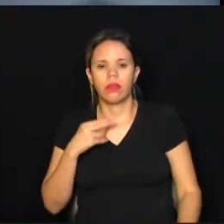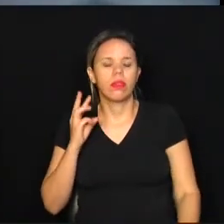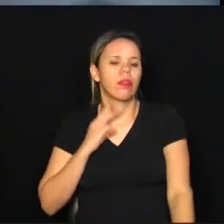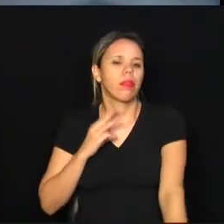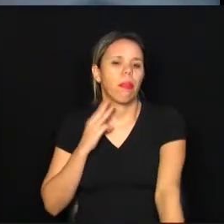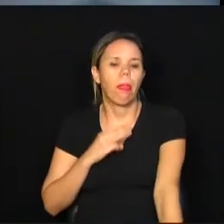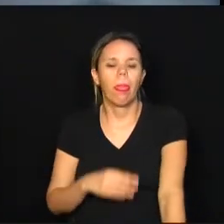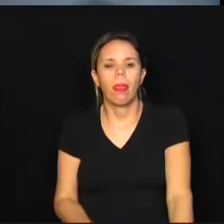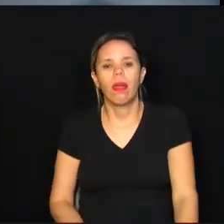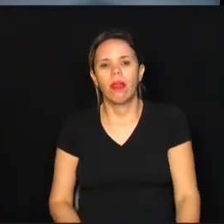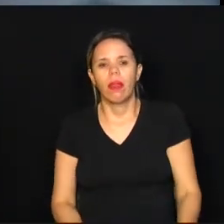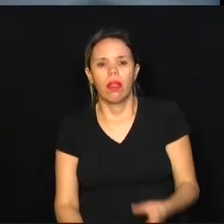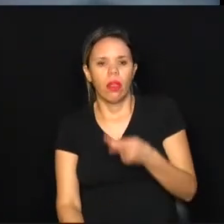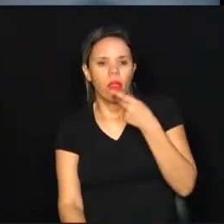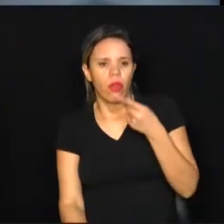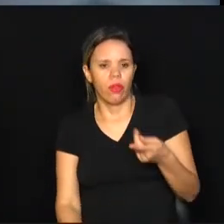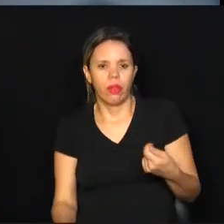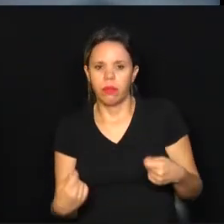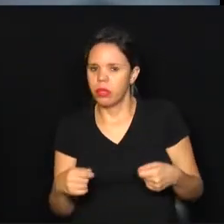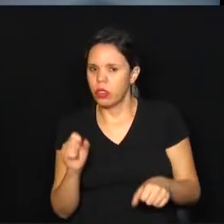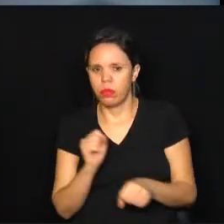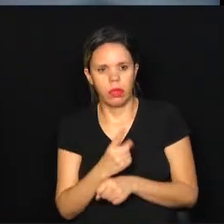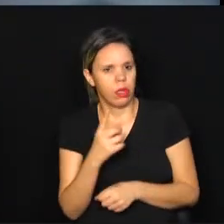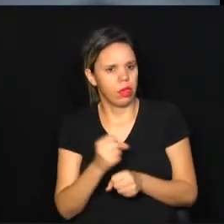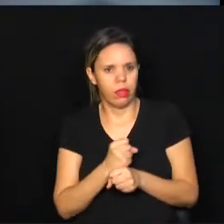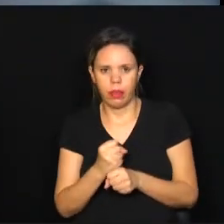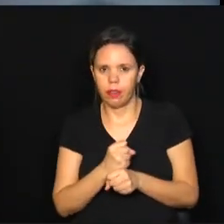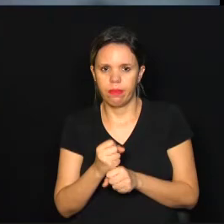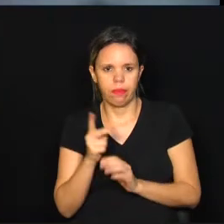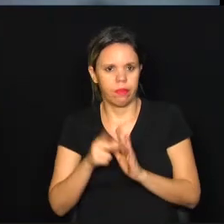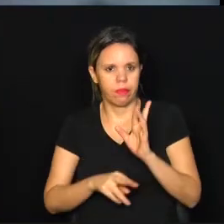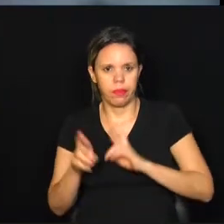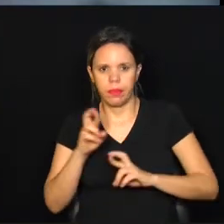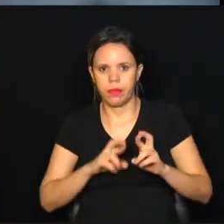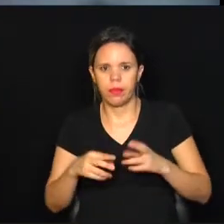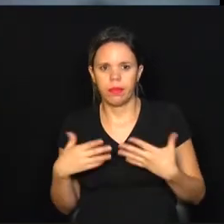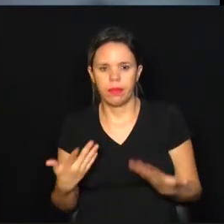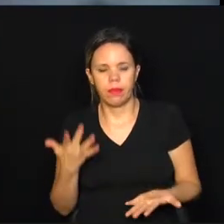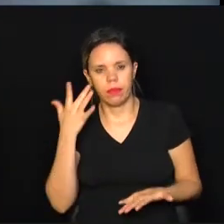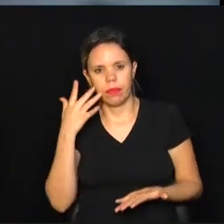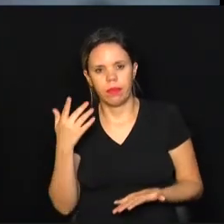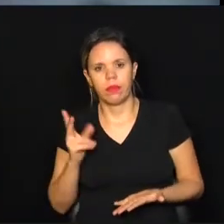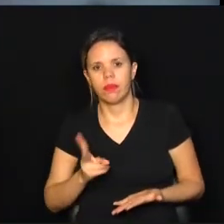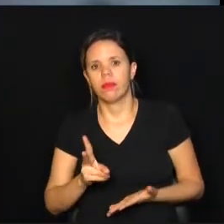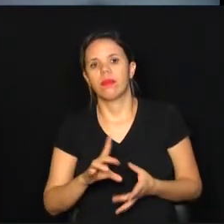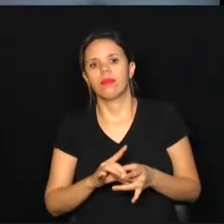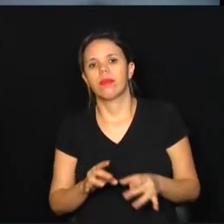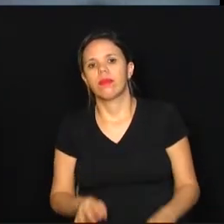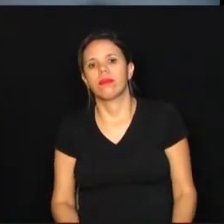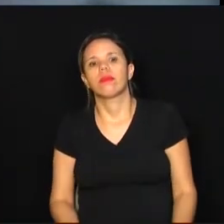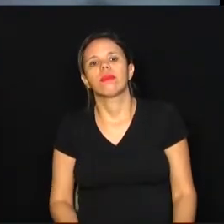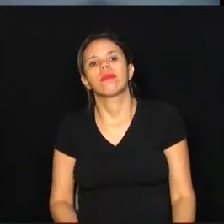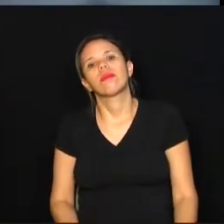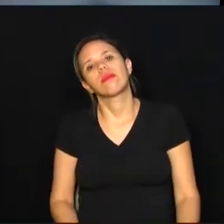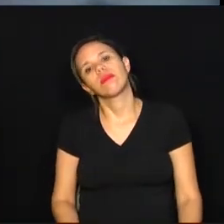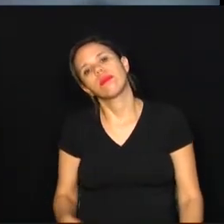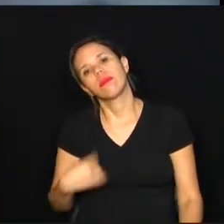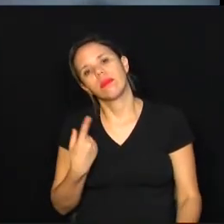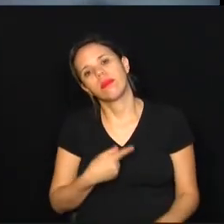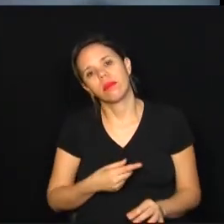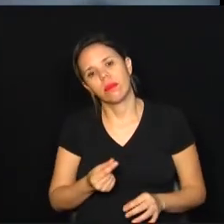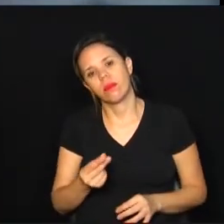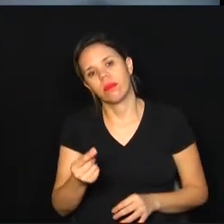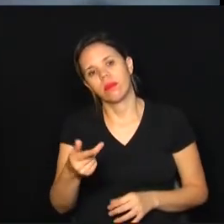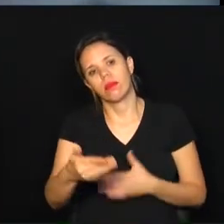Cecílio, quando ele coloca, não precisamos esperar 10 anos para revisar o plano, né? Acho que o debate é permanente. E a gente vai, ao longo